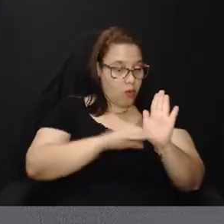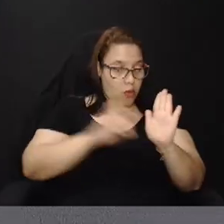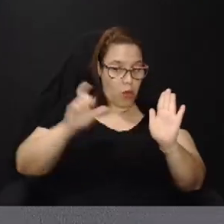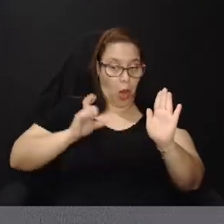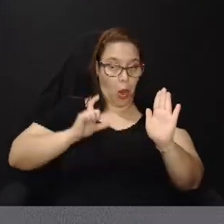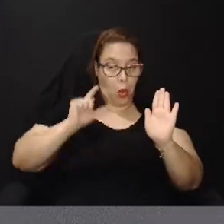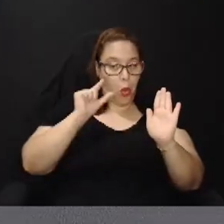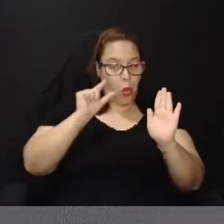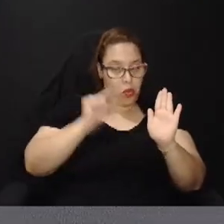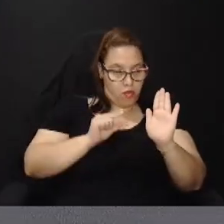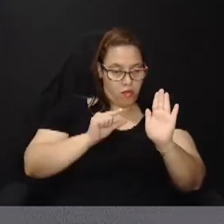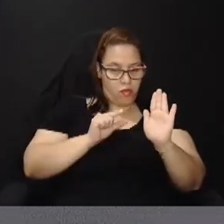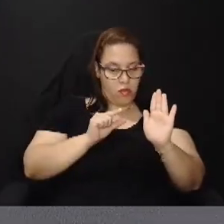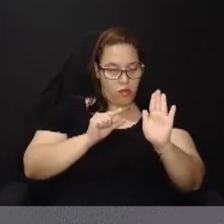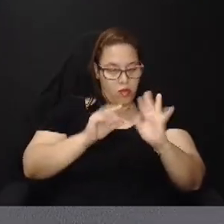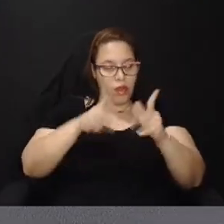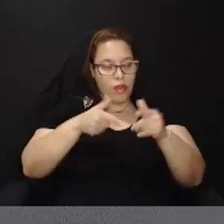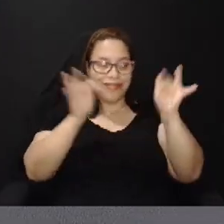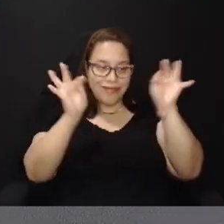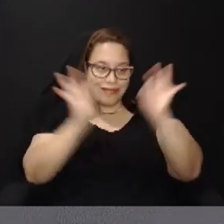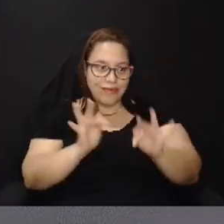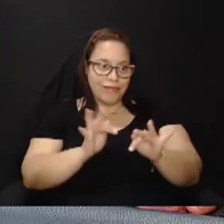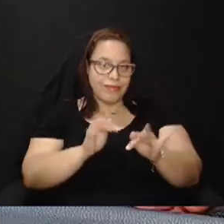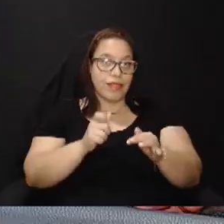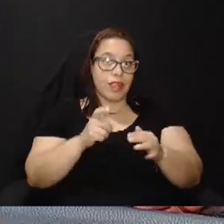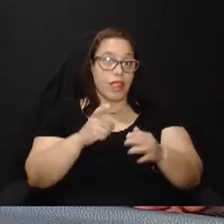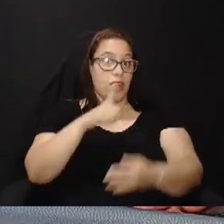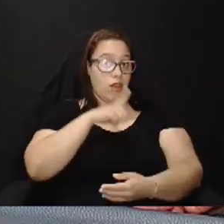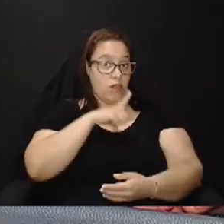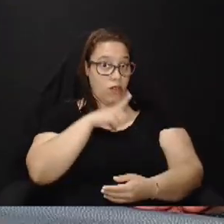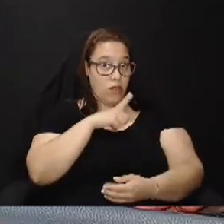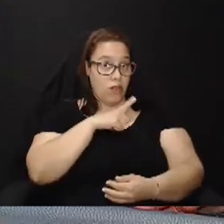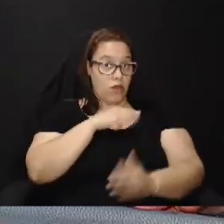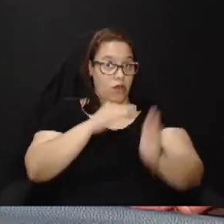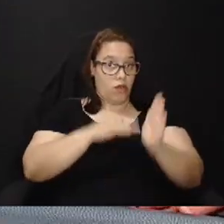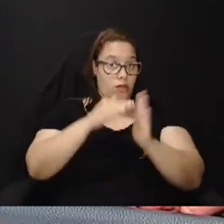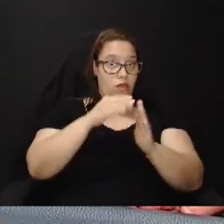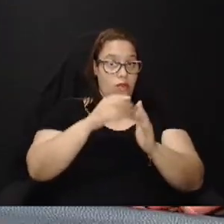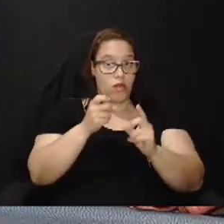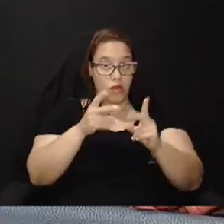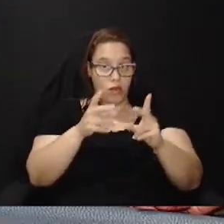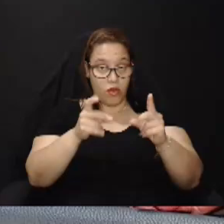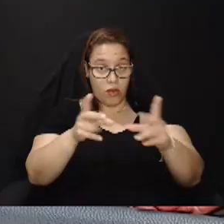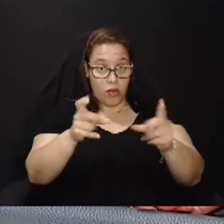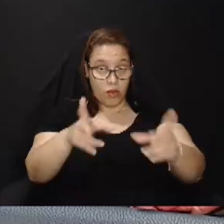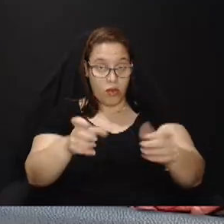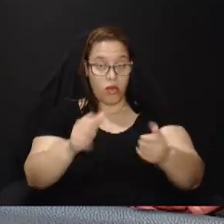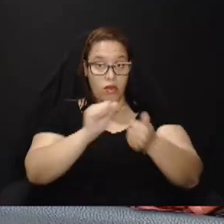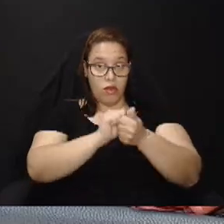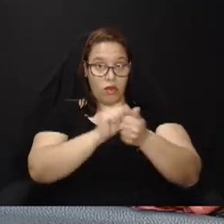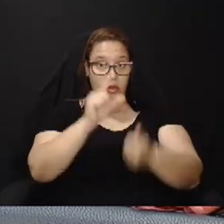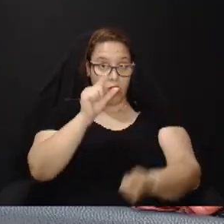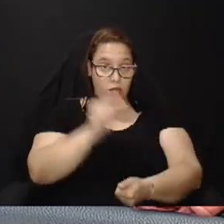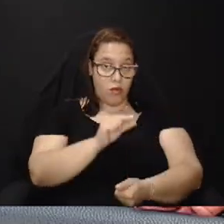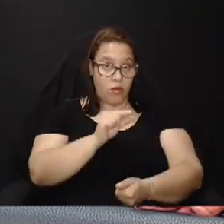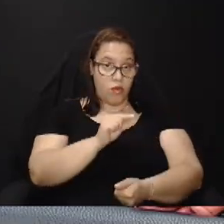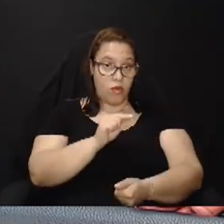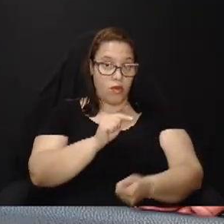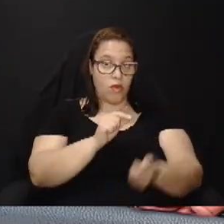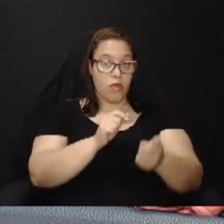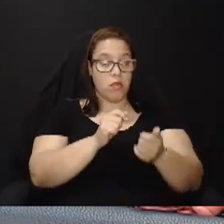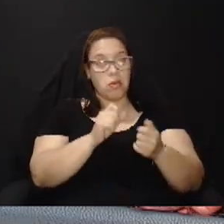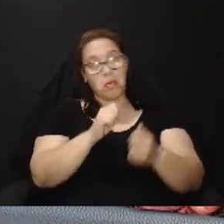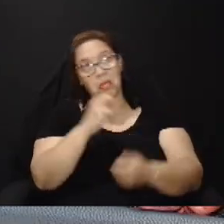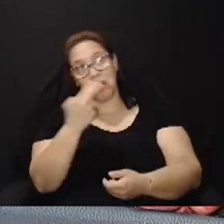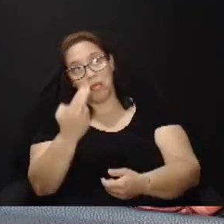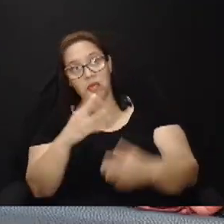que vai deixar todo mundo feliz. Ele vai ganhar, às vezes no volume, vende um pouquinho mais de quantidade e ganha um pouquinho menos em cada item, mas deixa todo mundo